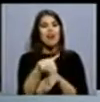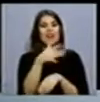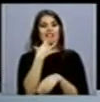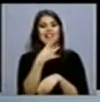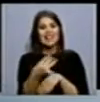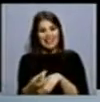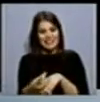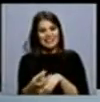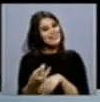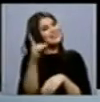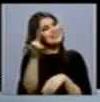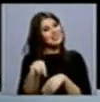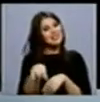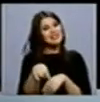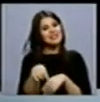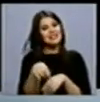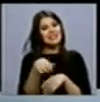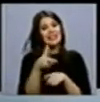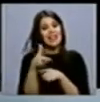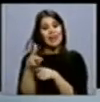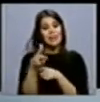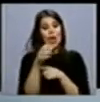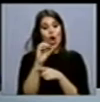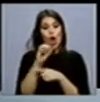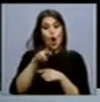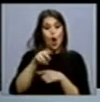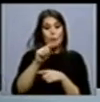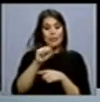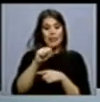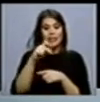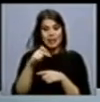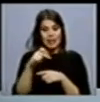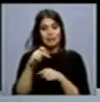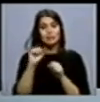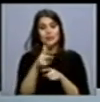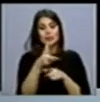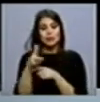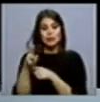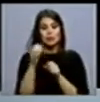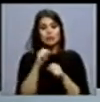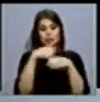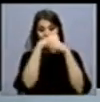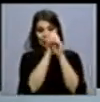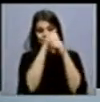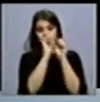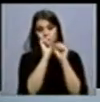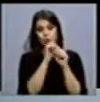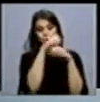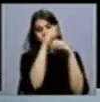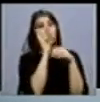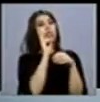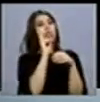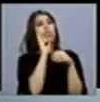Natividade, então a câmara Omega Cam, que está montada no telescópio de rastreio do Very Large Telescope, a instalação do Observatório Europeu do